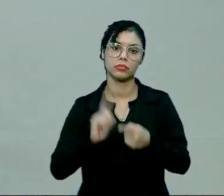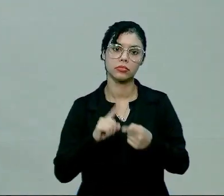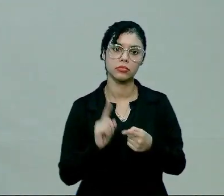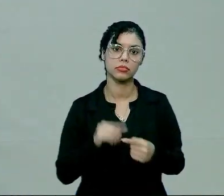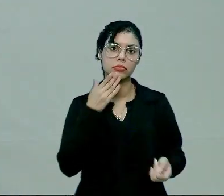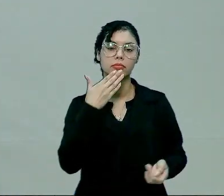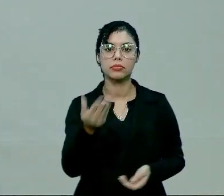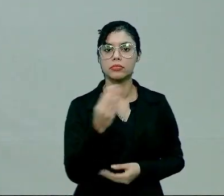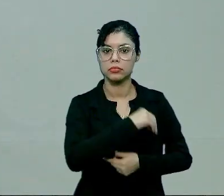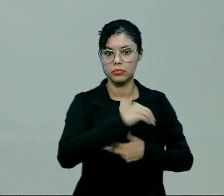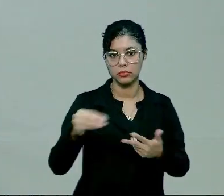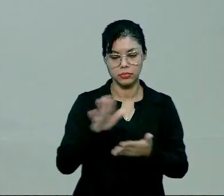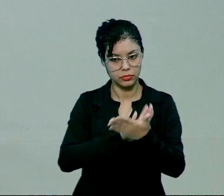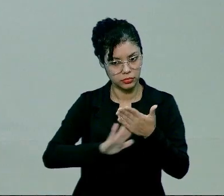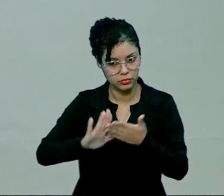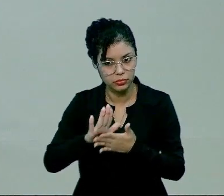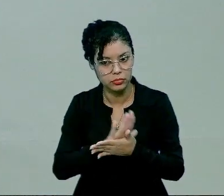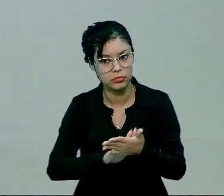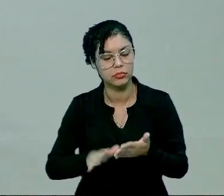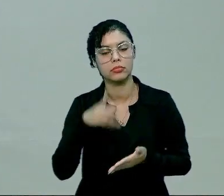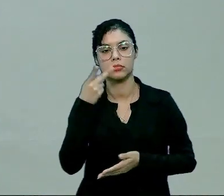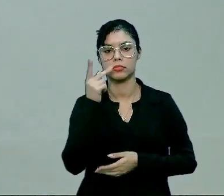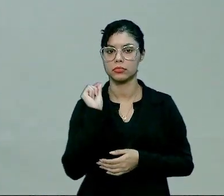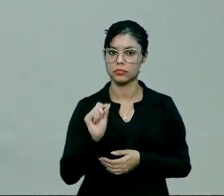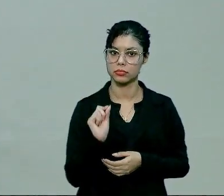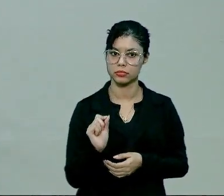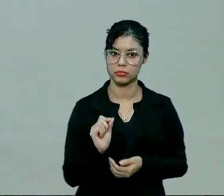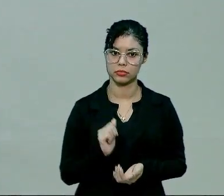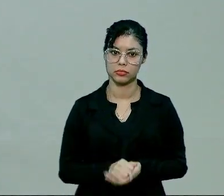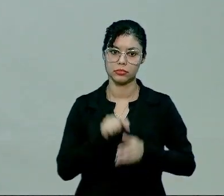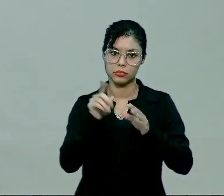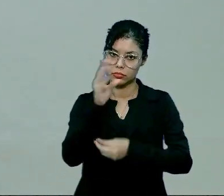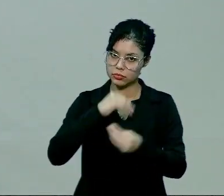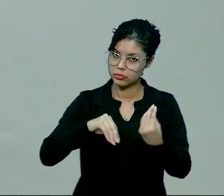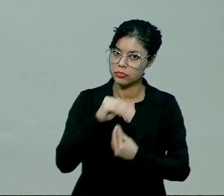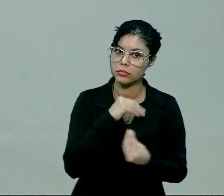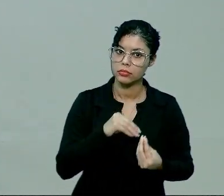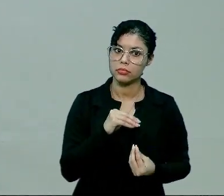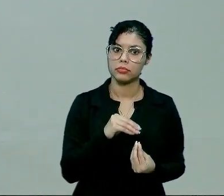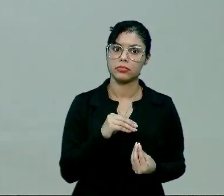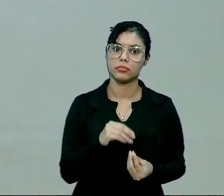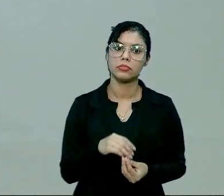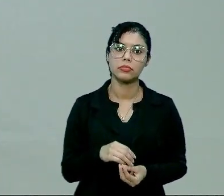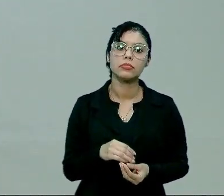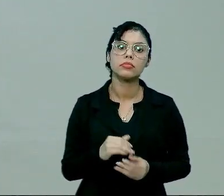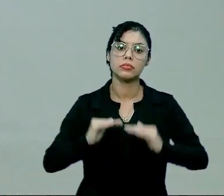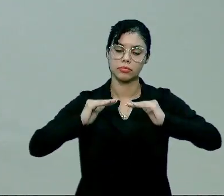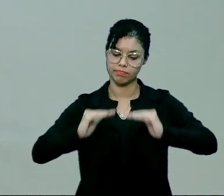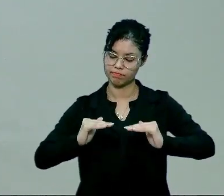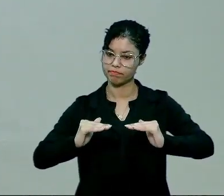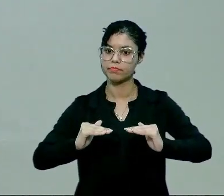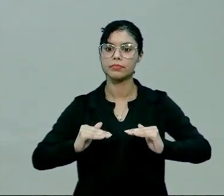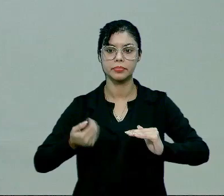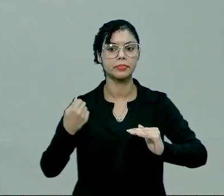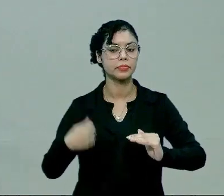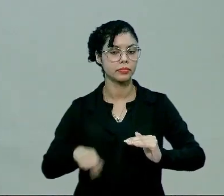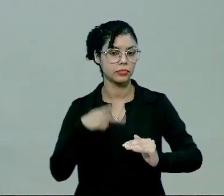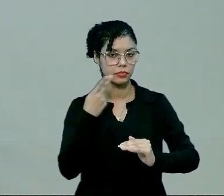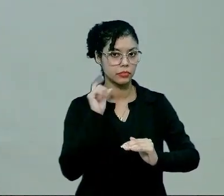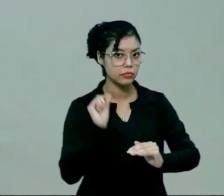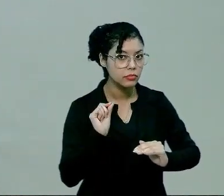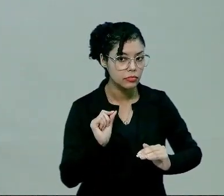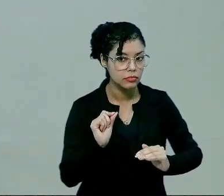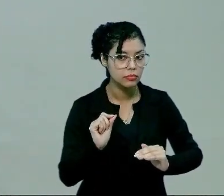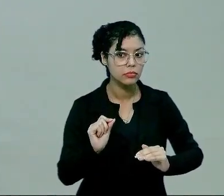Porque a questão em nenhum momento ela me disse que essas reações estão em equilíbrio. A questão me diz